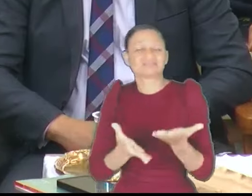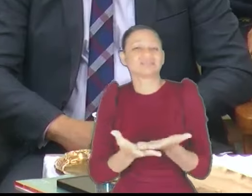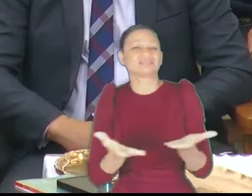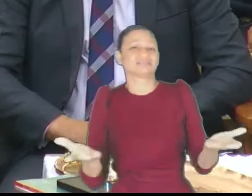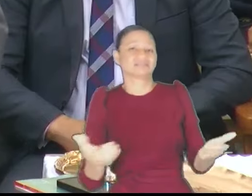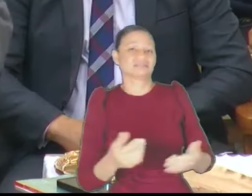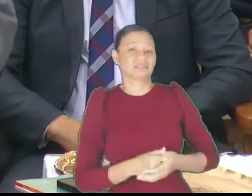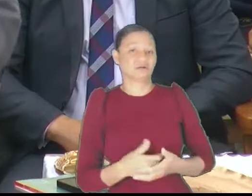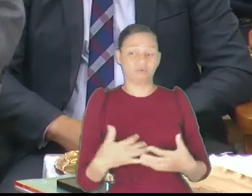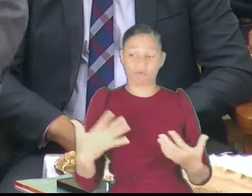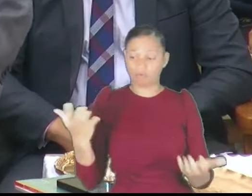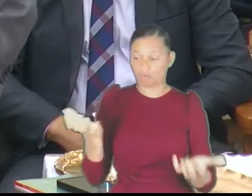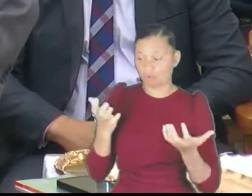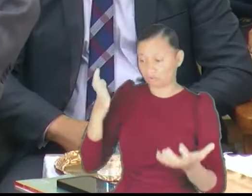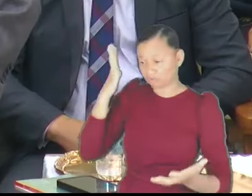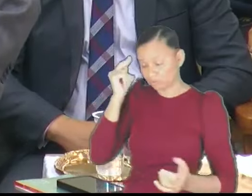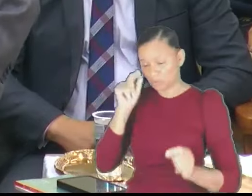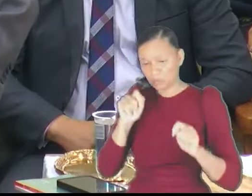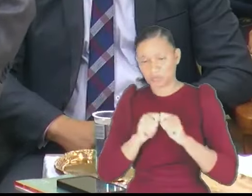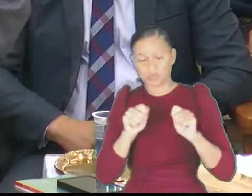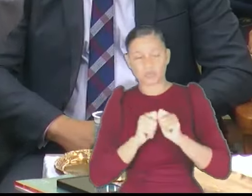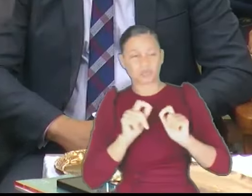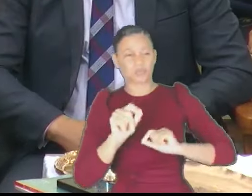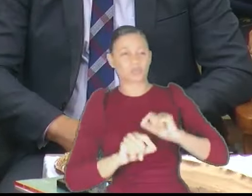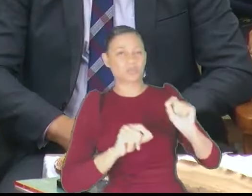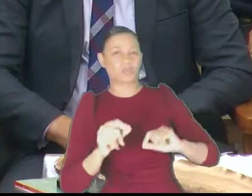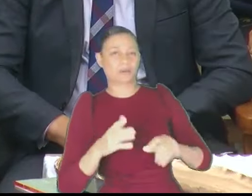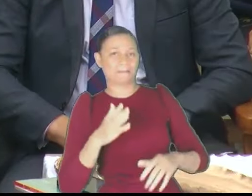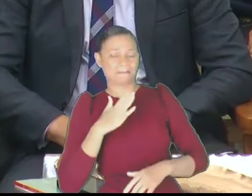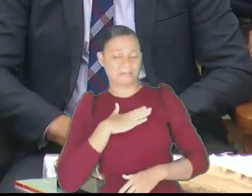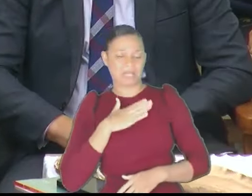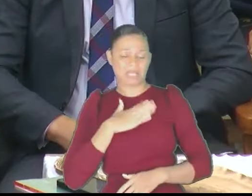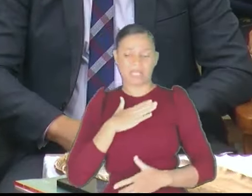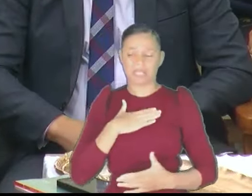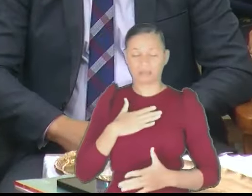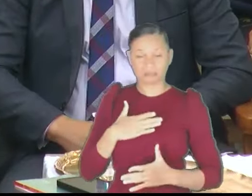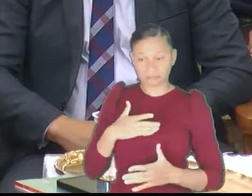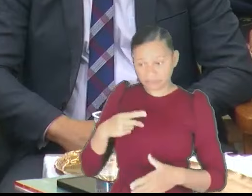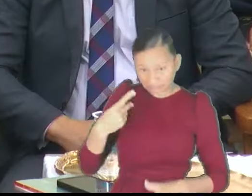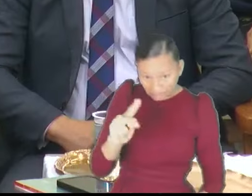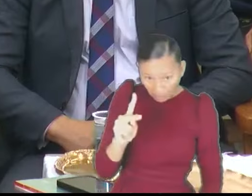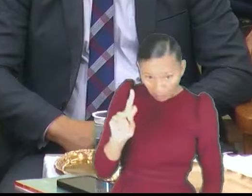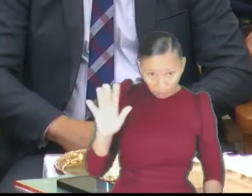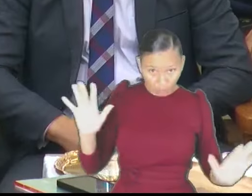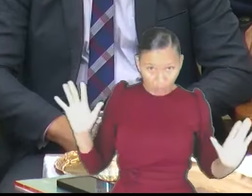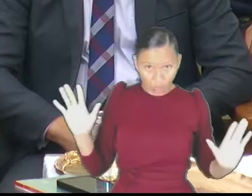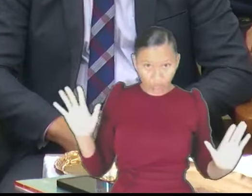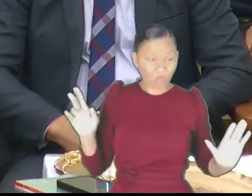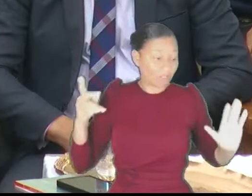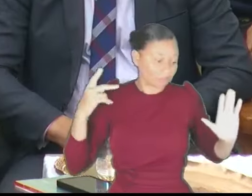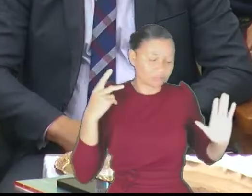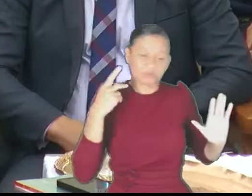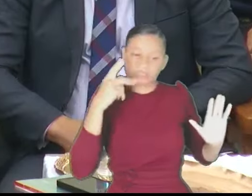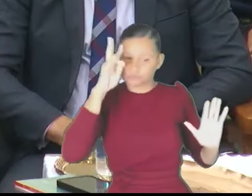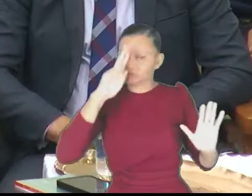Eu quero saber o que estão fazendo com o meu, se é seu, coma ele para lá. Se é do Senhor,